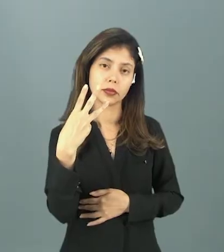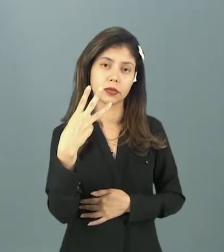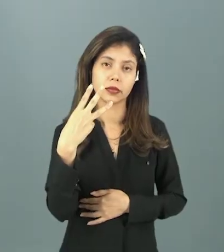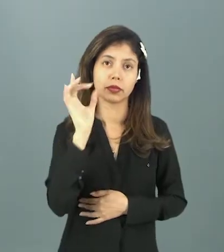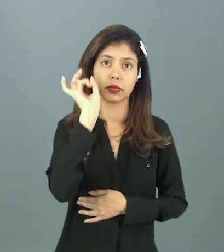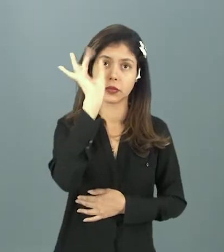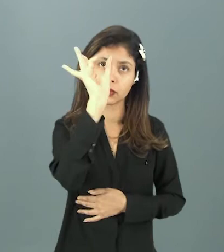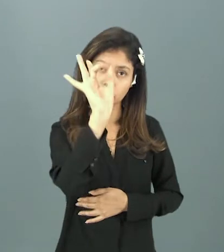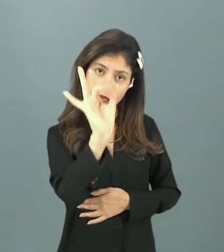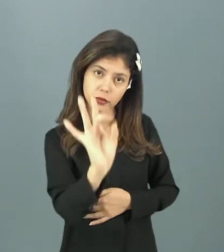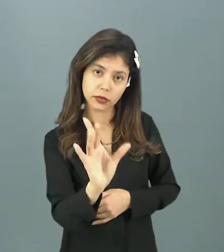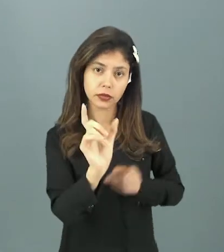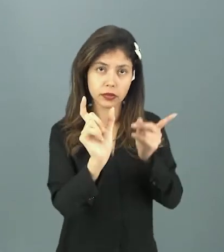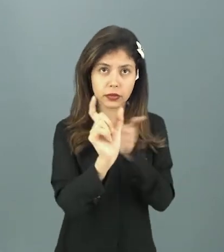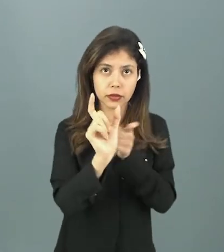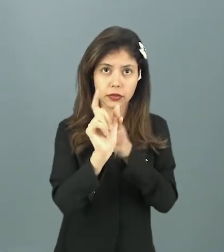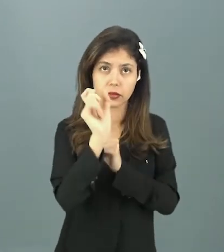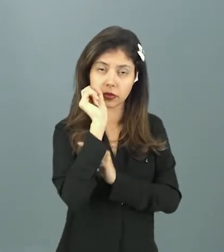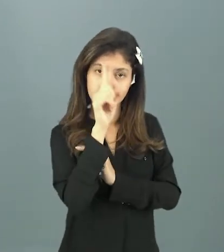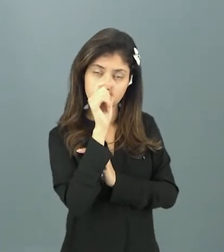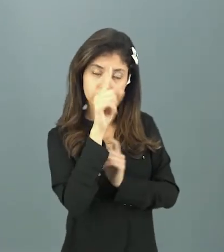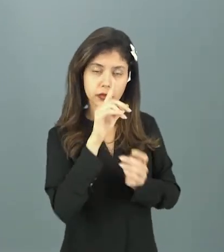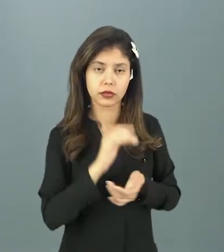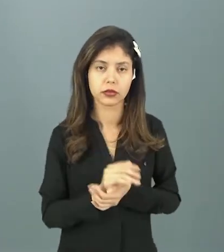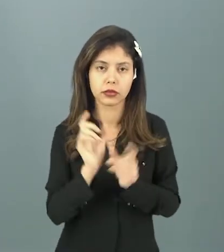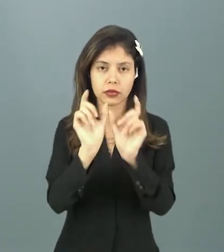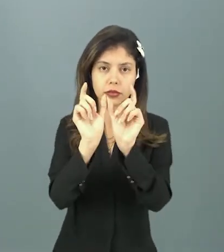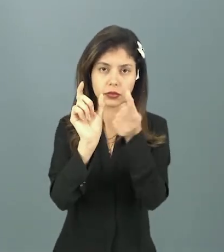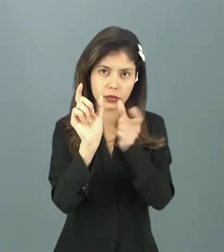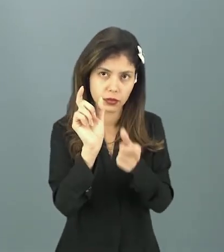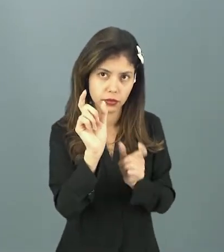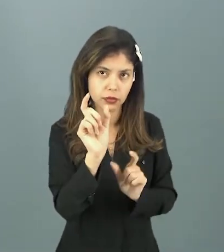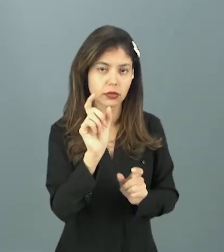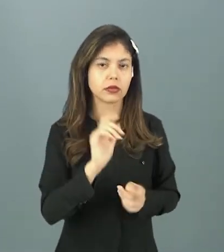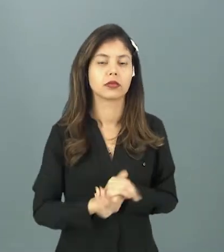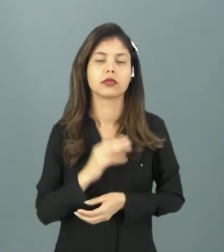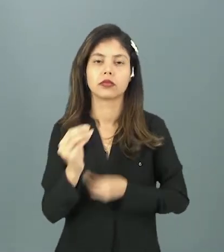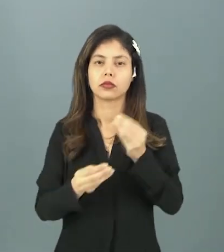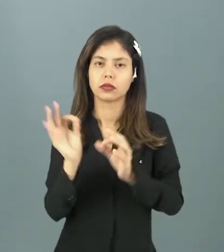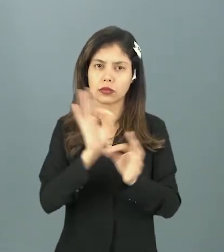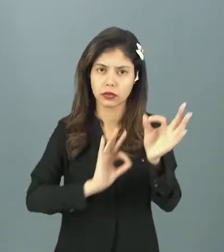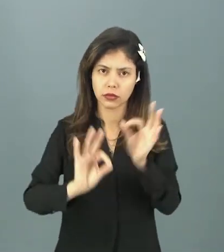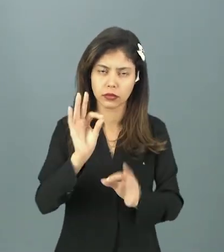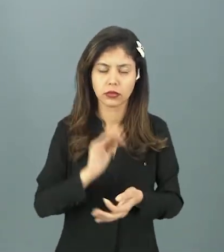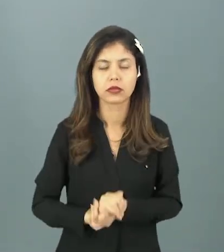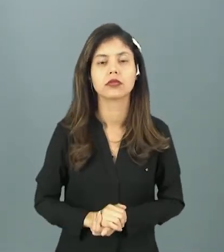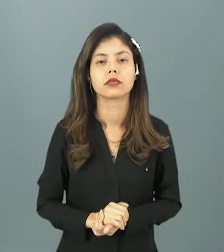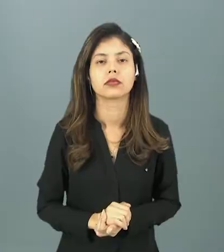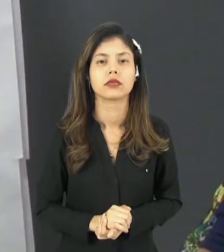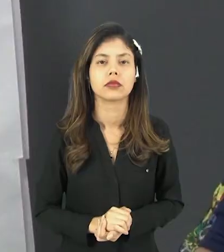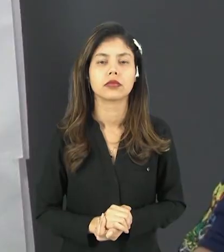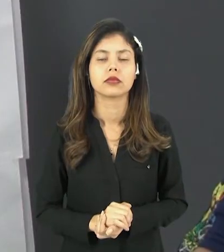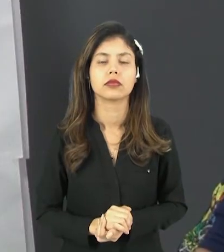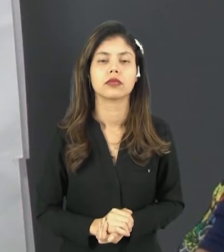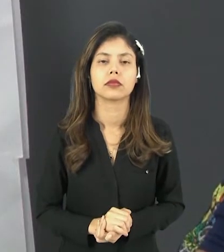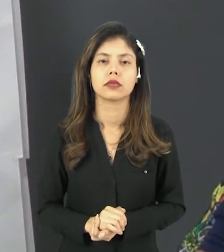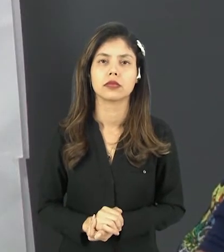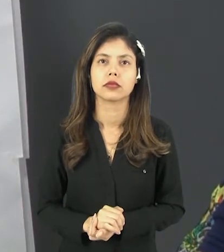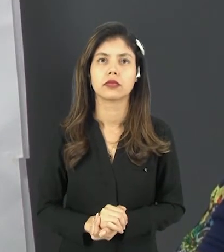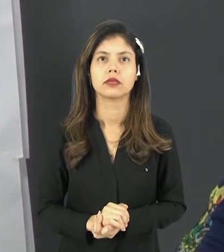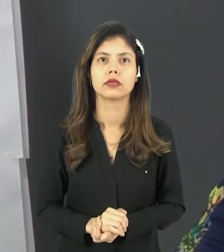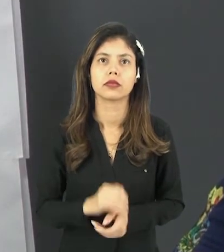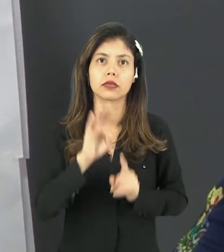aí, cada palavra dessa em azulzinho, ó, são verbetes. Como ele é organizado? Vamos pegar esse verbete aqui, da